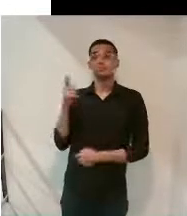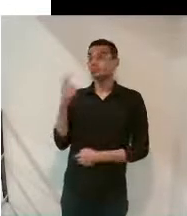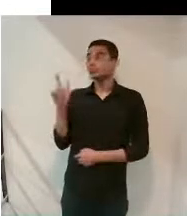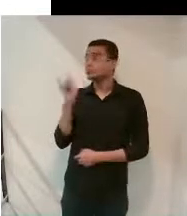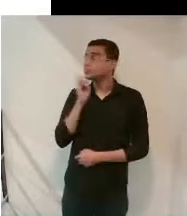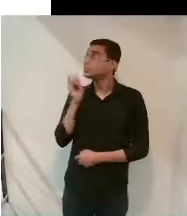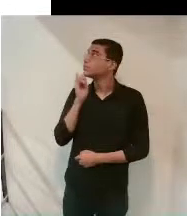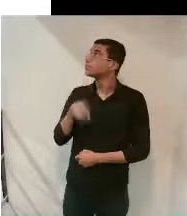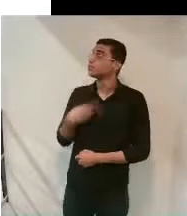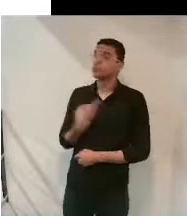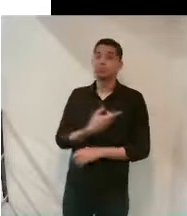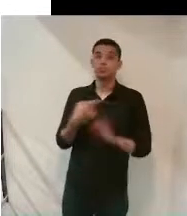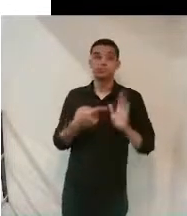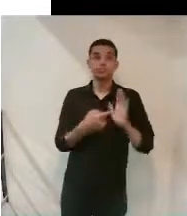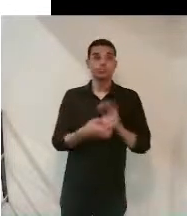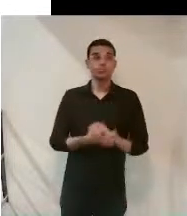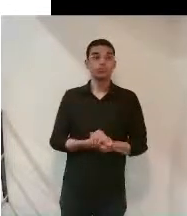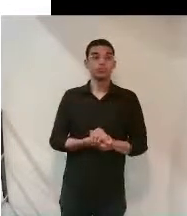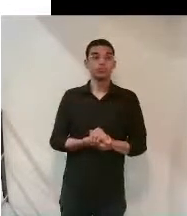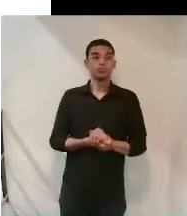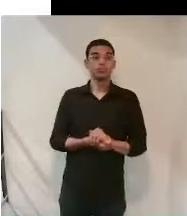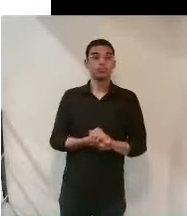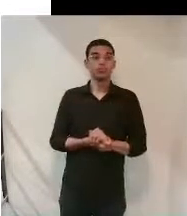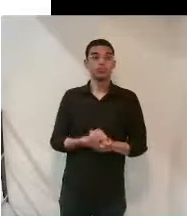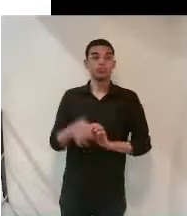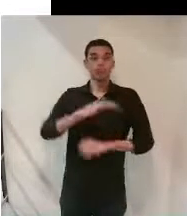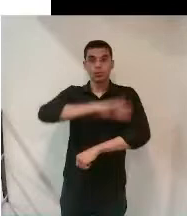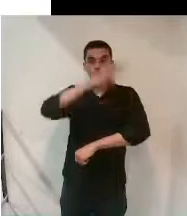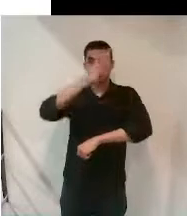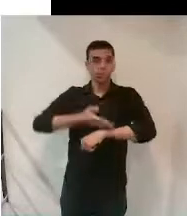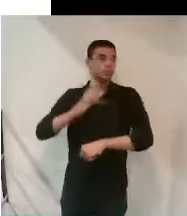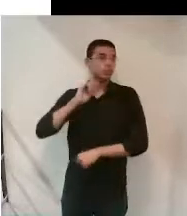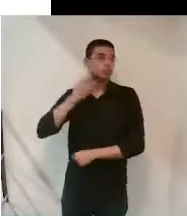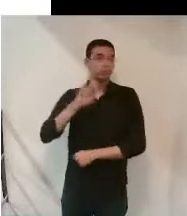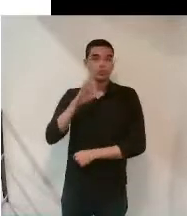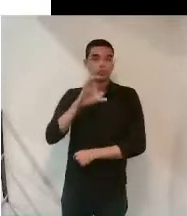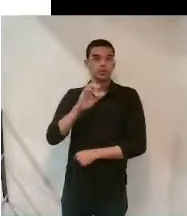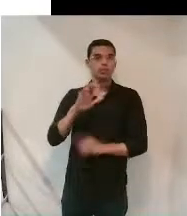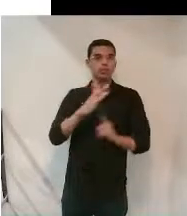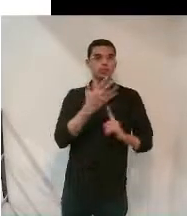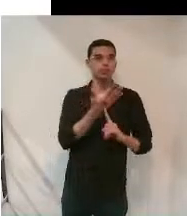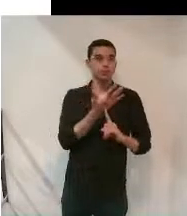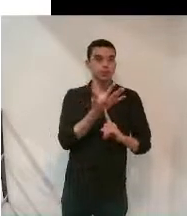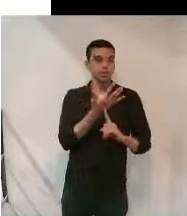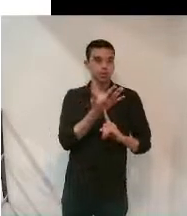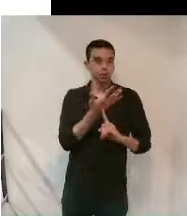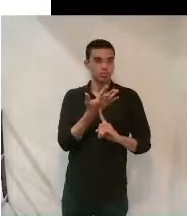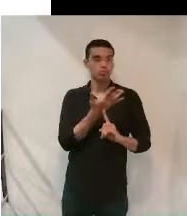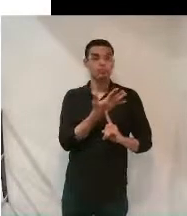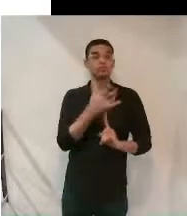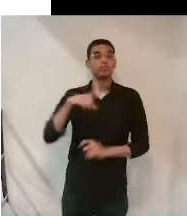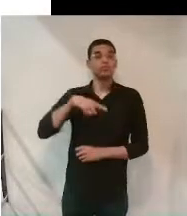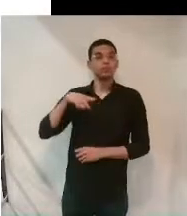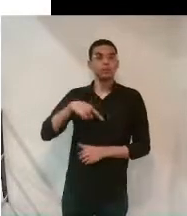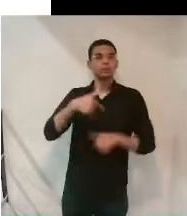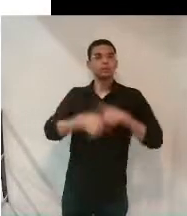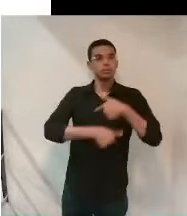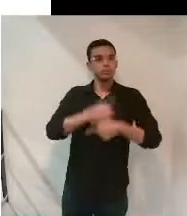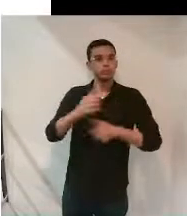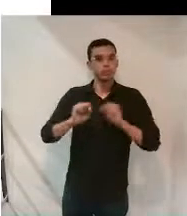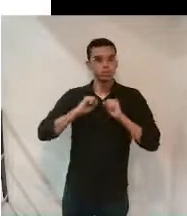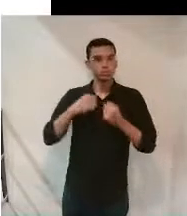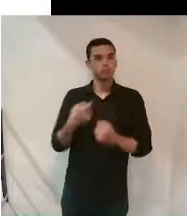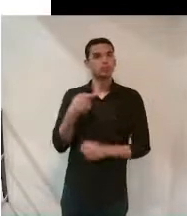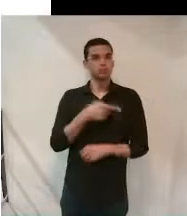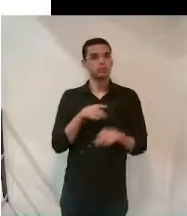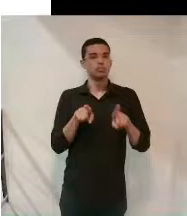ontem do aterro CTR Candeias, que tem feito um trabalho muito importante, um trabalho de